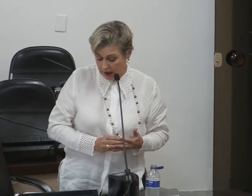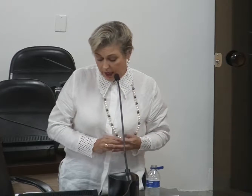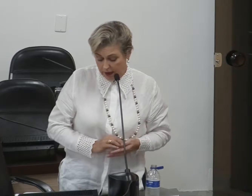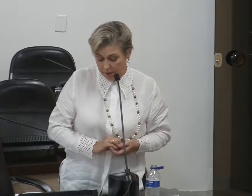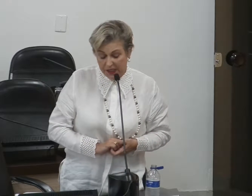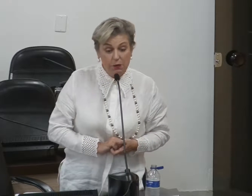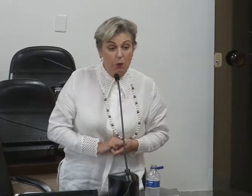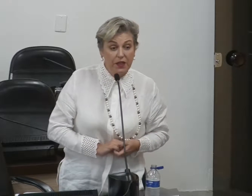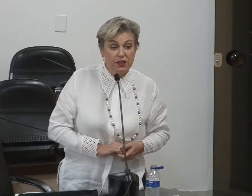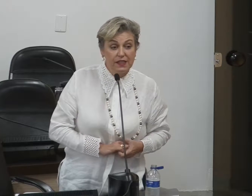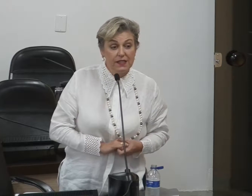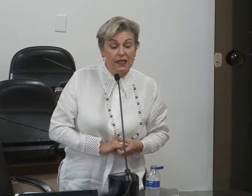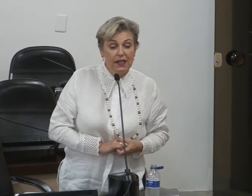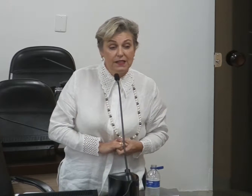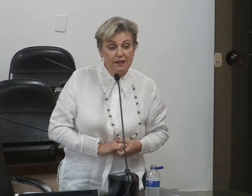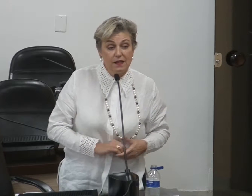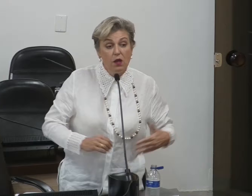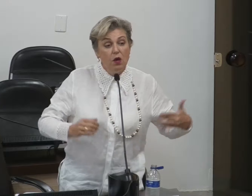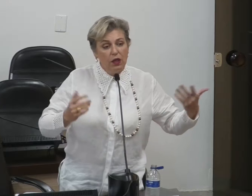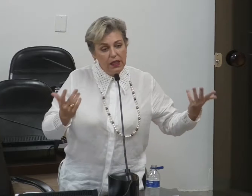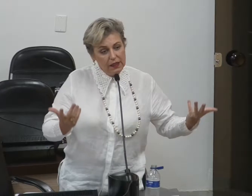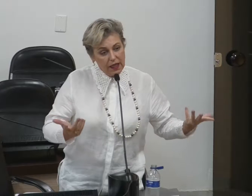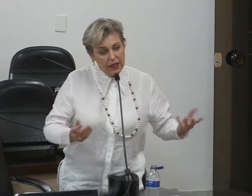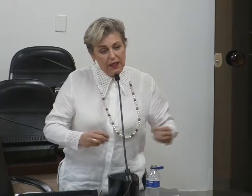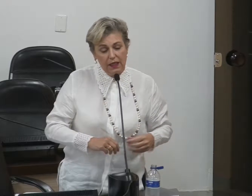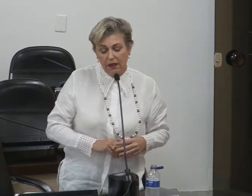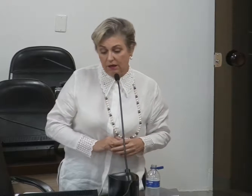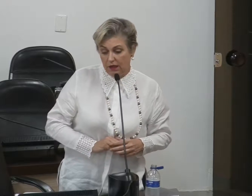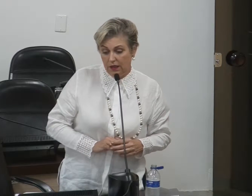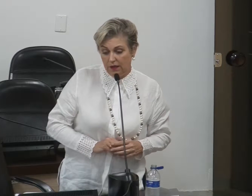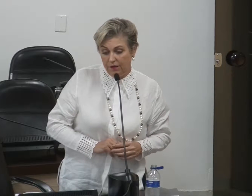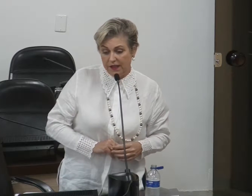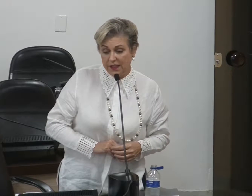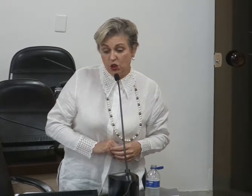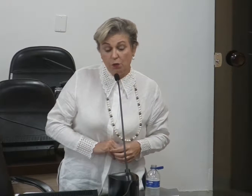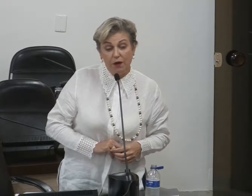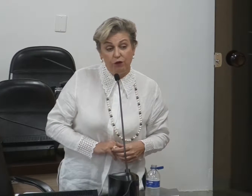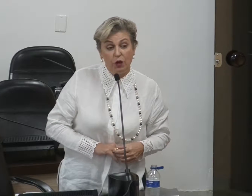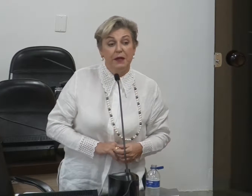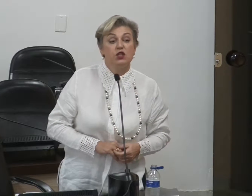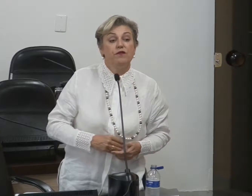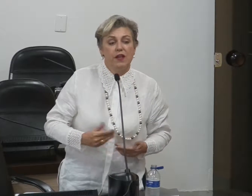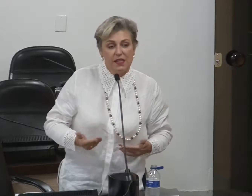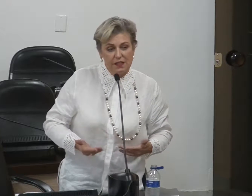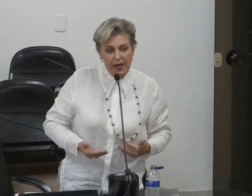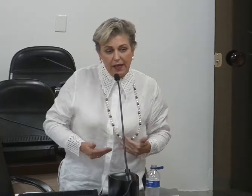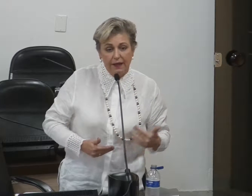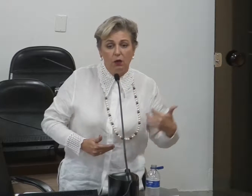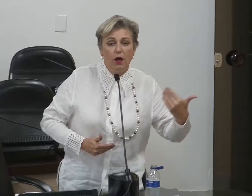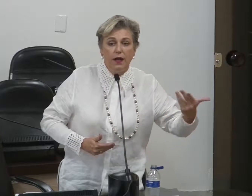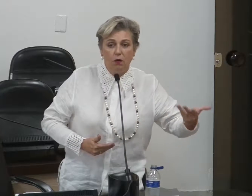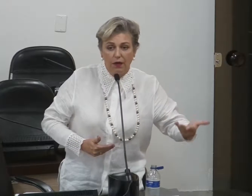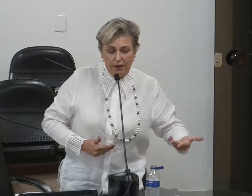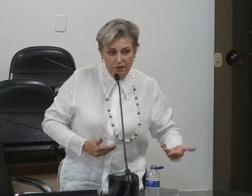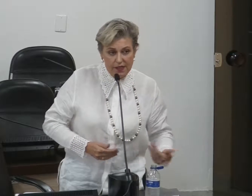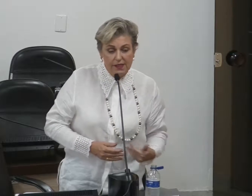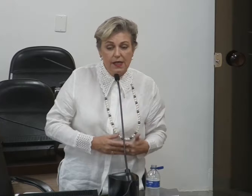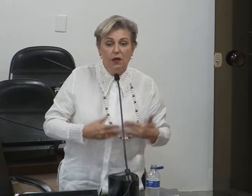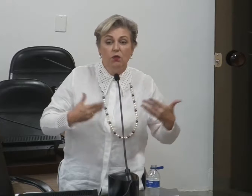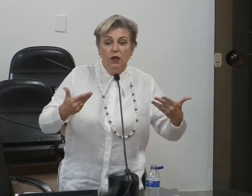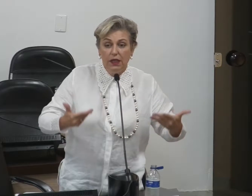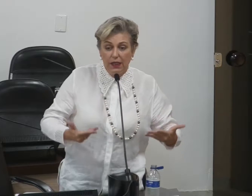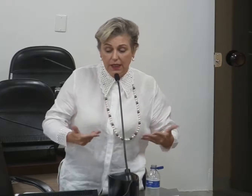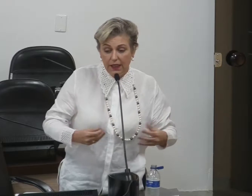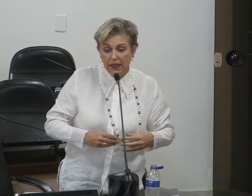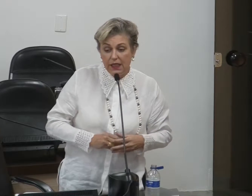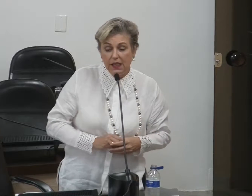escuta, principalmente das crianças, que tem que fazer de uma forma diferenciada, agora com